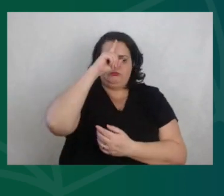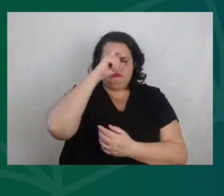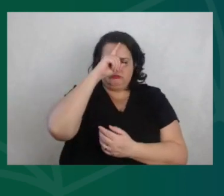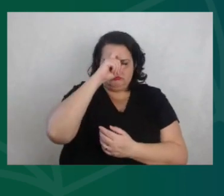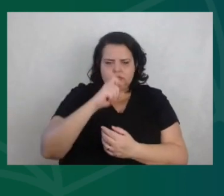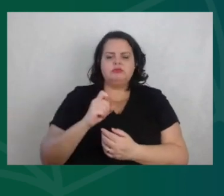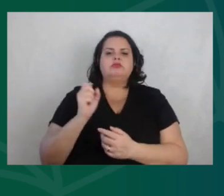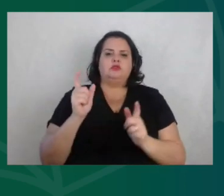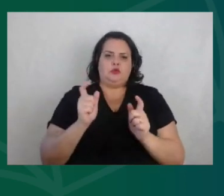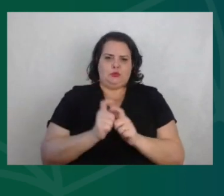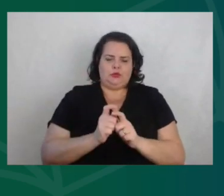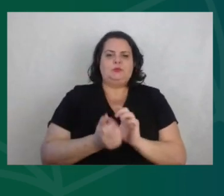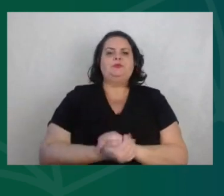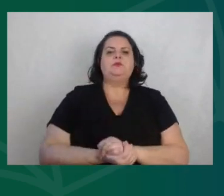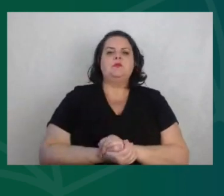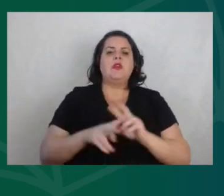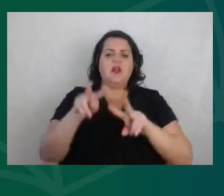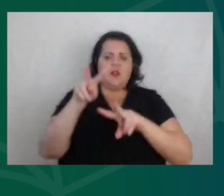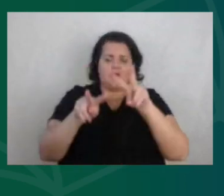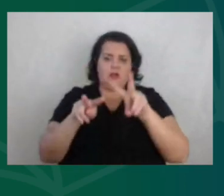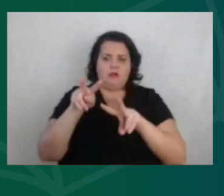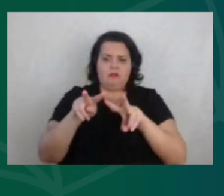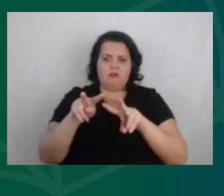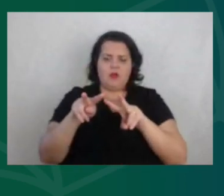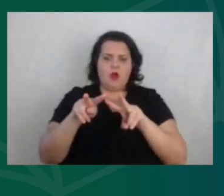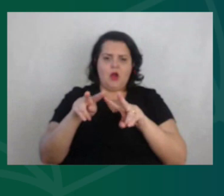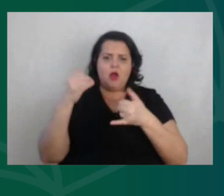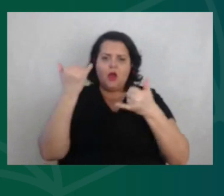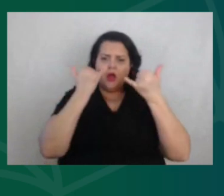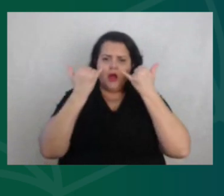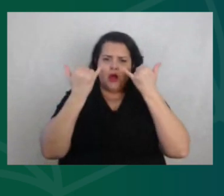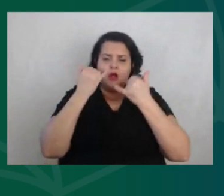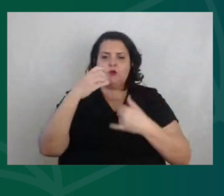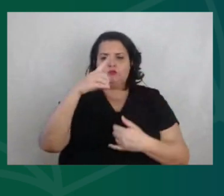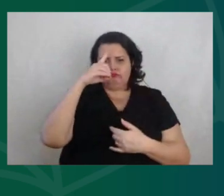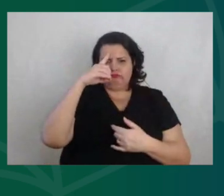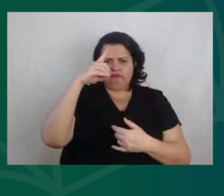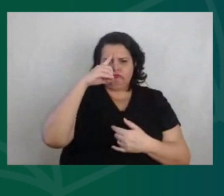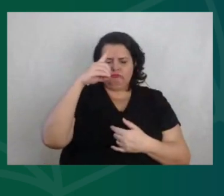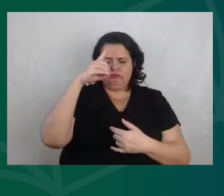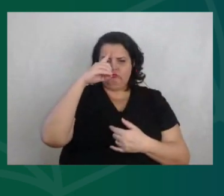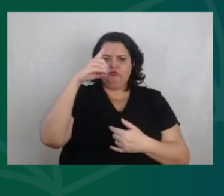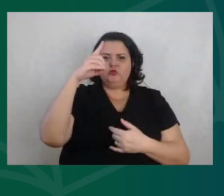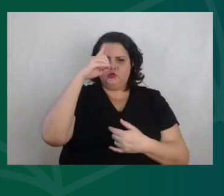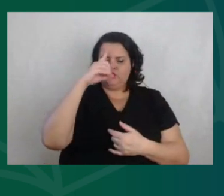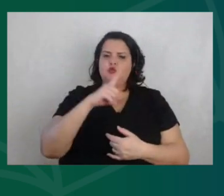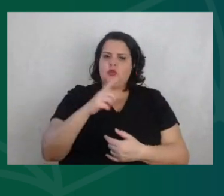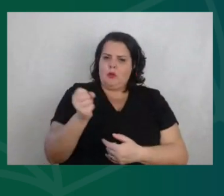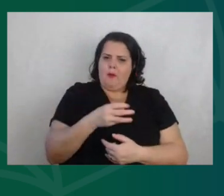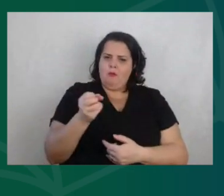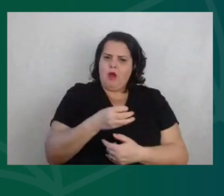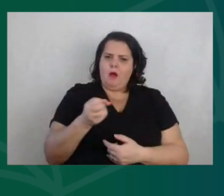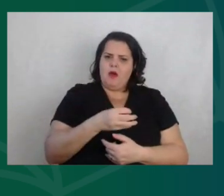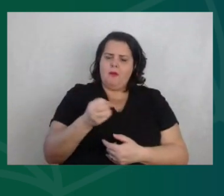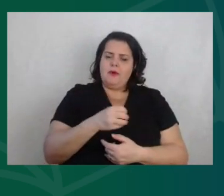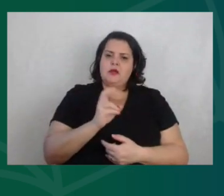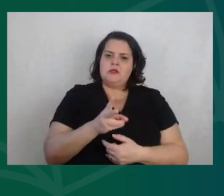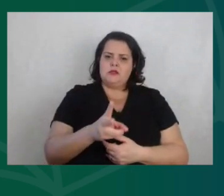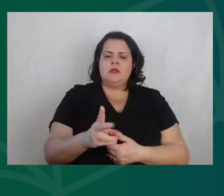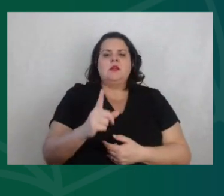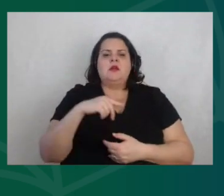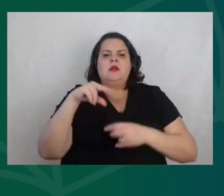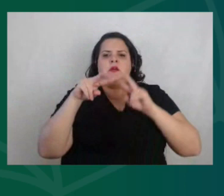Esse é um dado que é atualizado também diariamente, né? Então, a gente observa aqui as taxas de